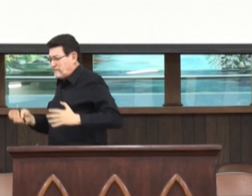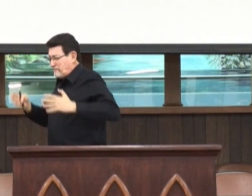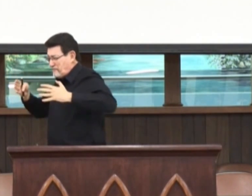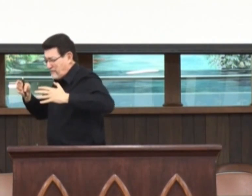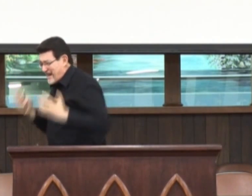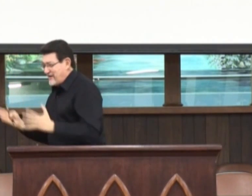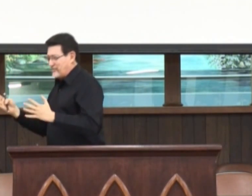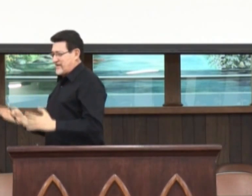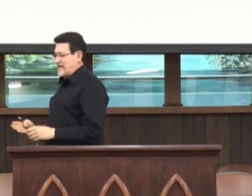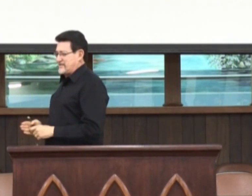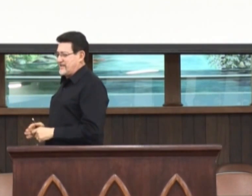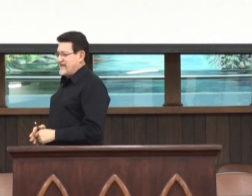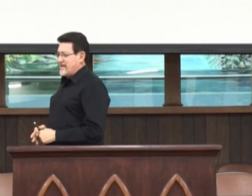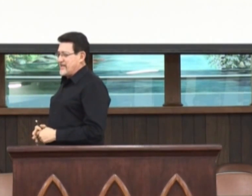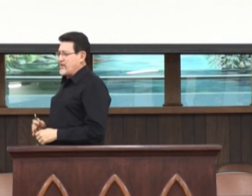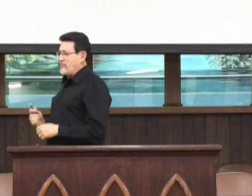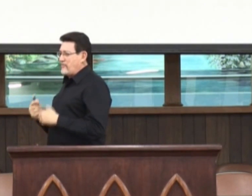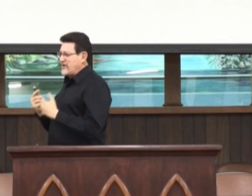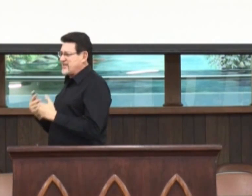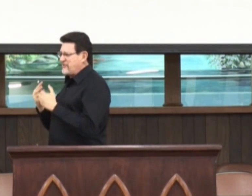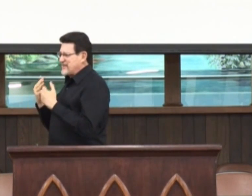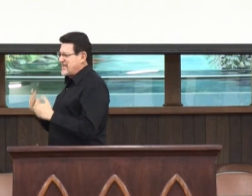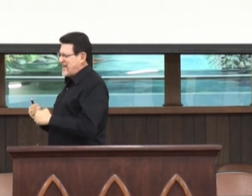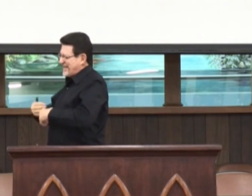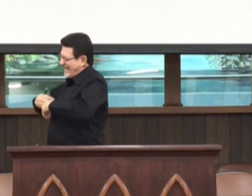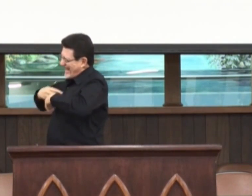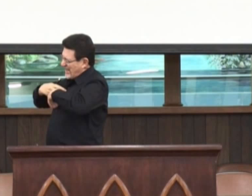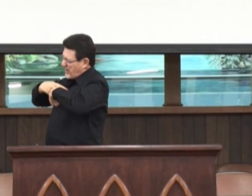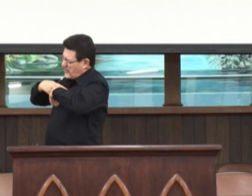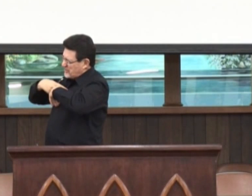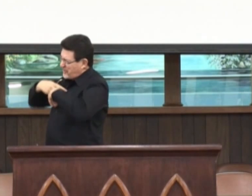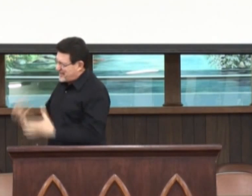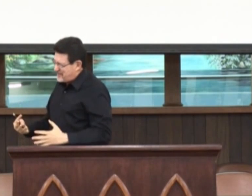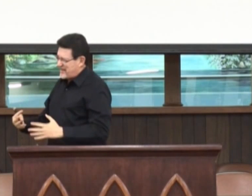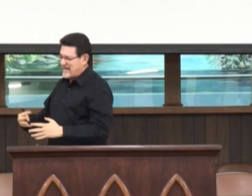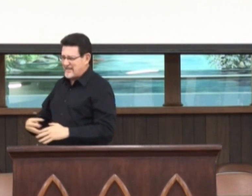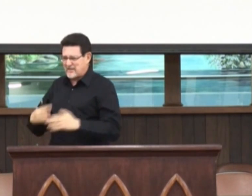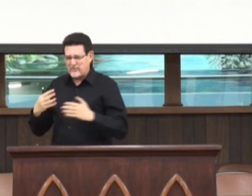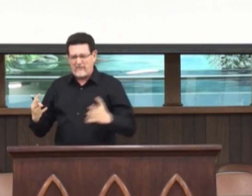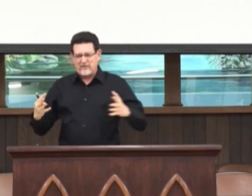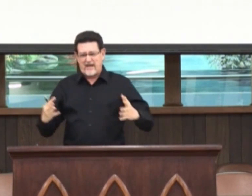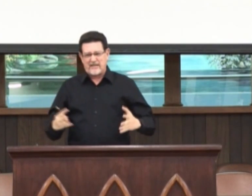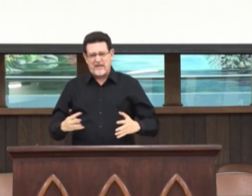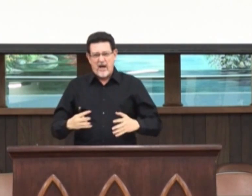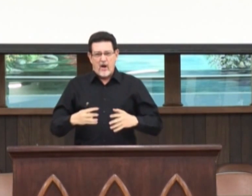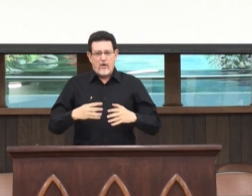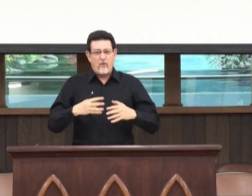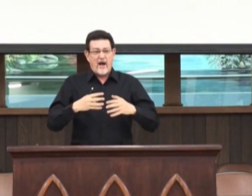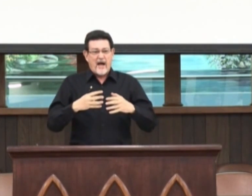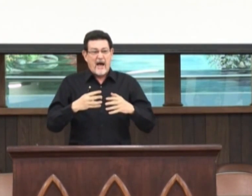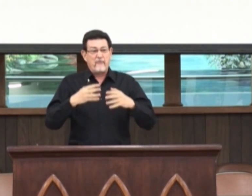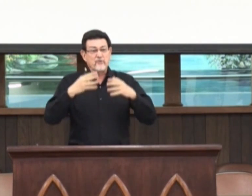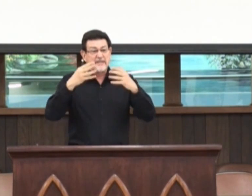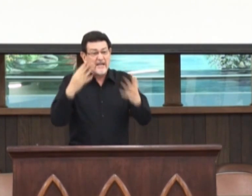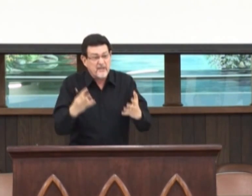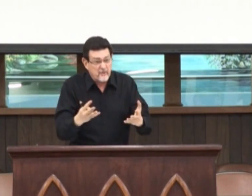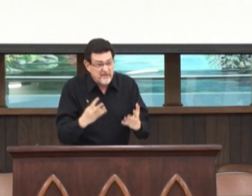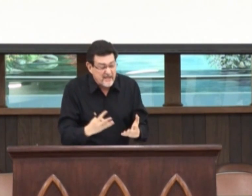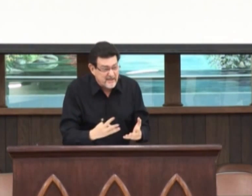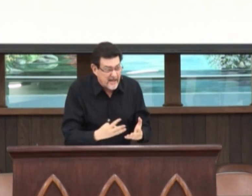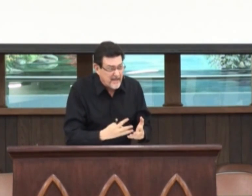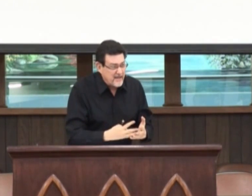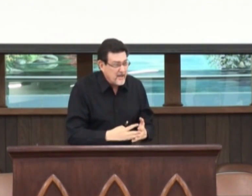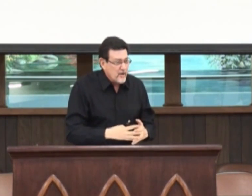minha plena vontade, e que eu possa fazer com toda a liberdade a tua vontade, ou a vontade